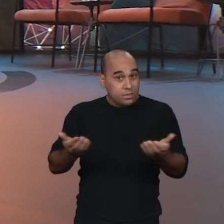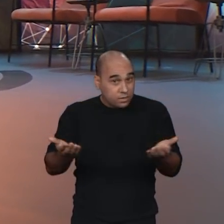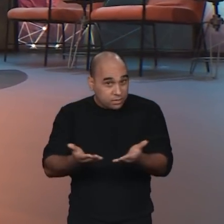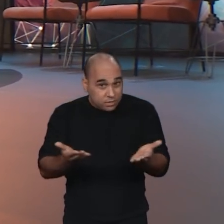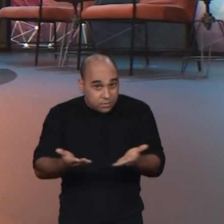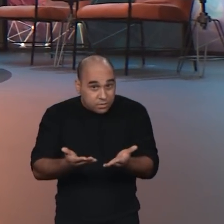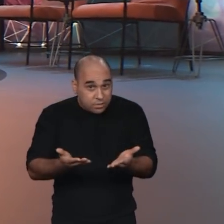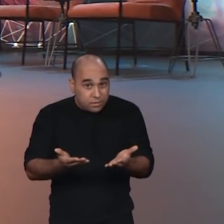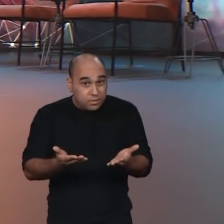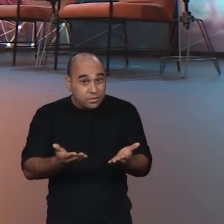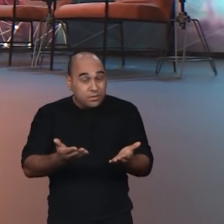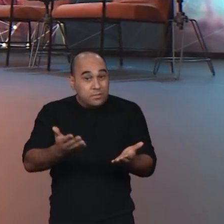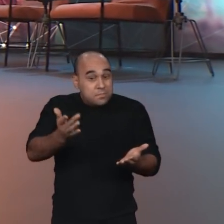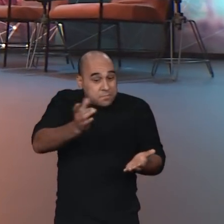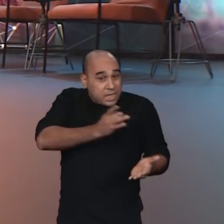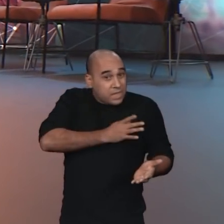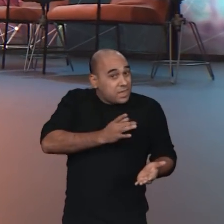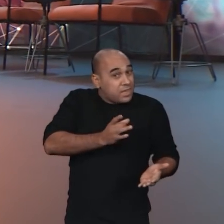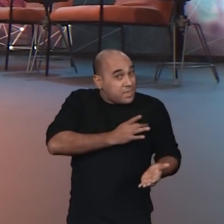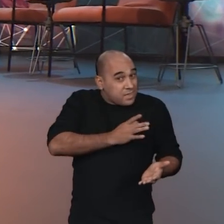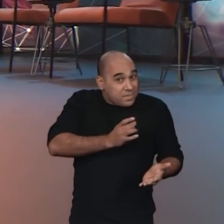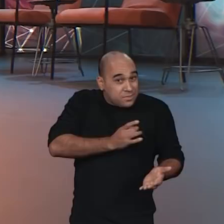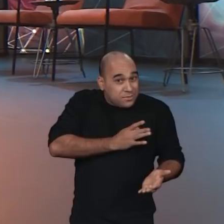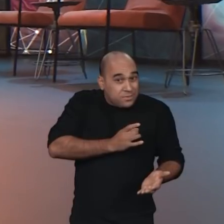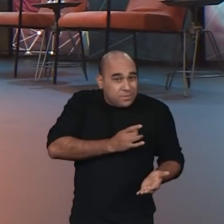Hoje não